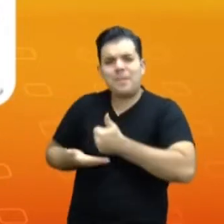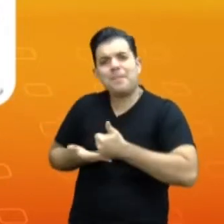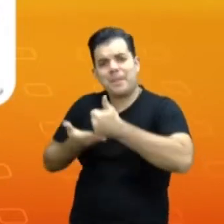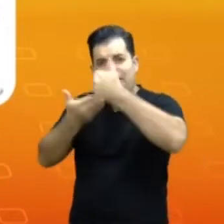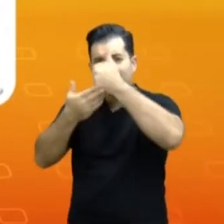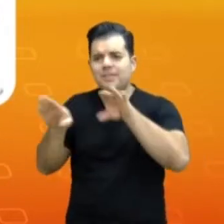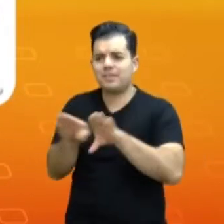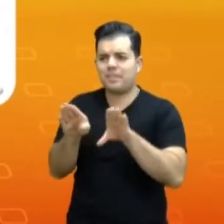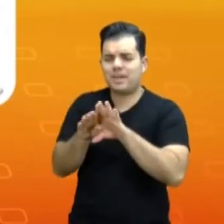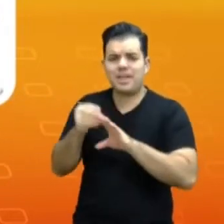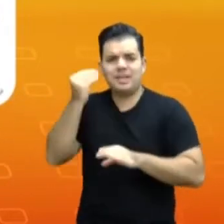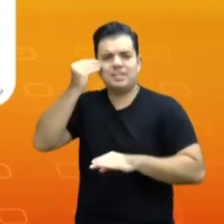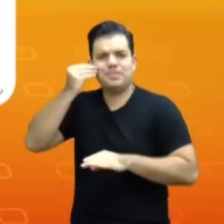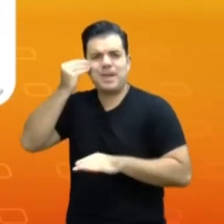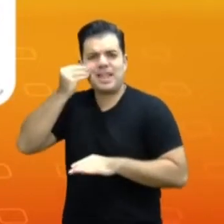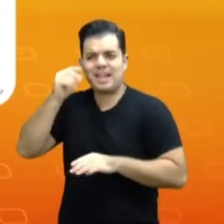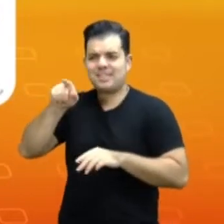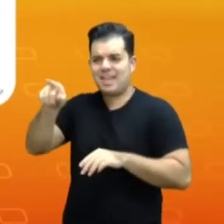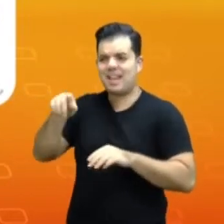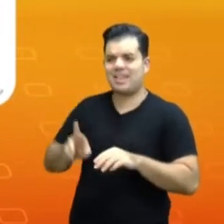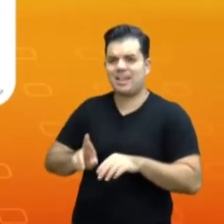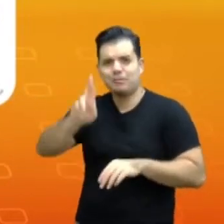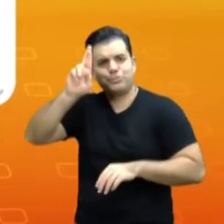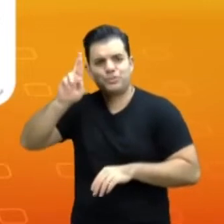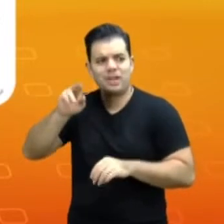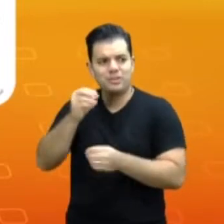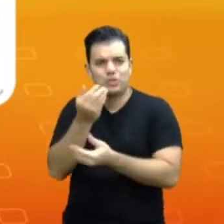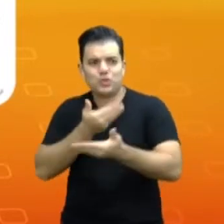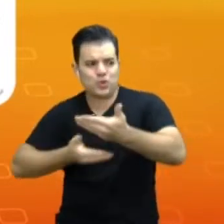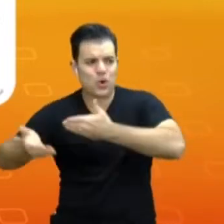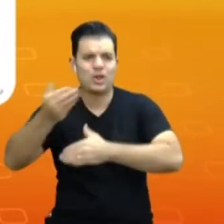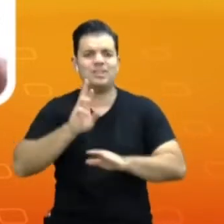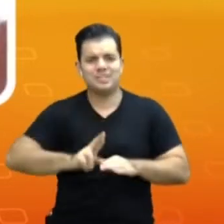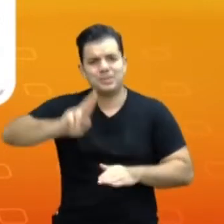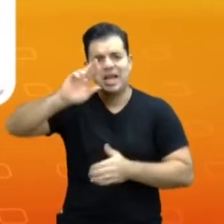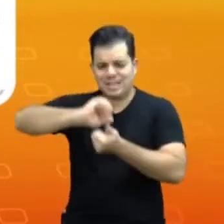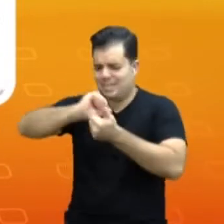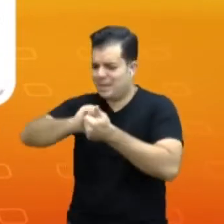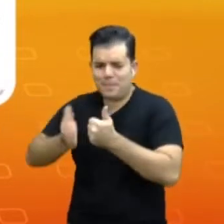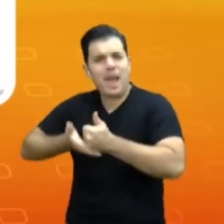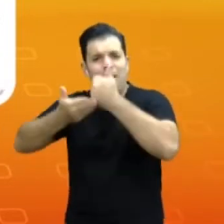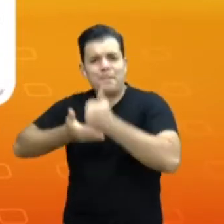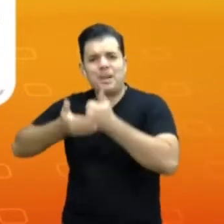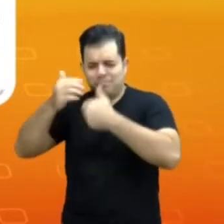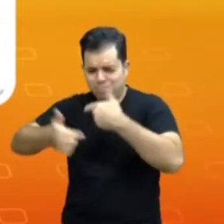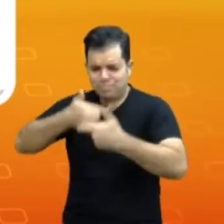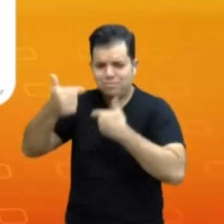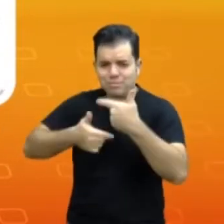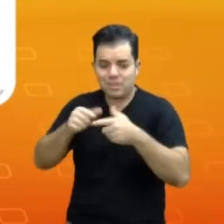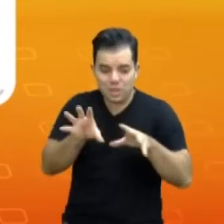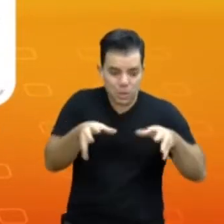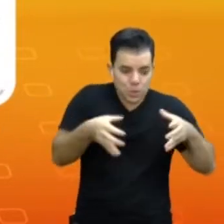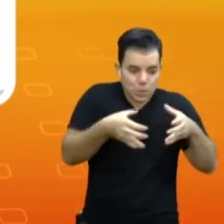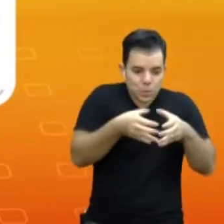fazer a experiência do detentor de direito que vai ali na arena a melhor possível. Então, o comitê ele tinha